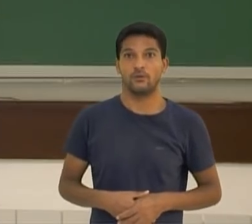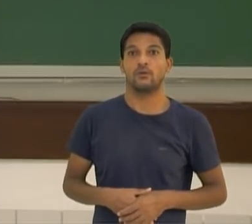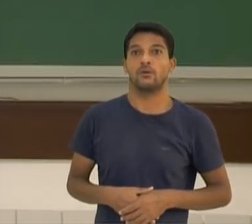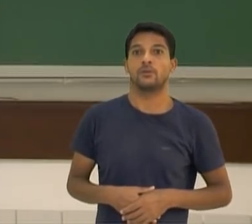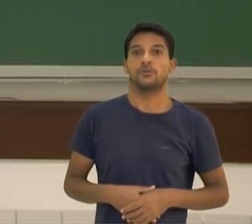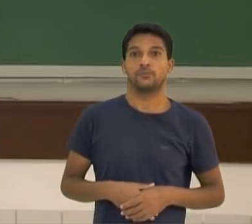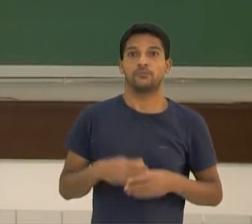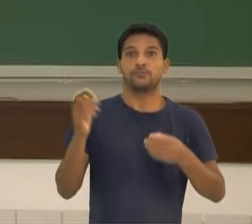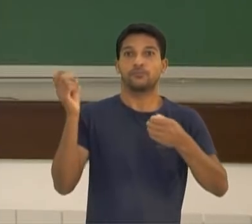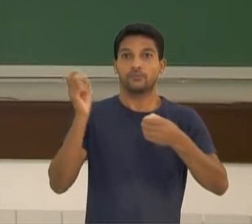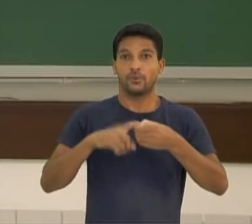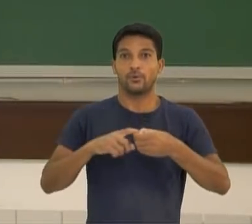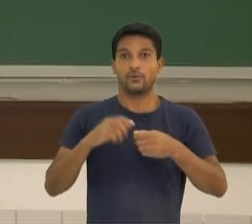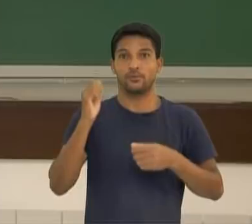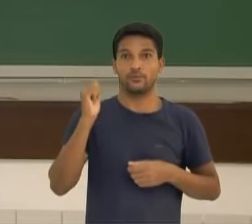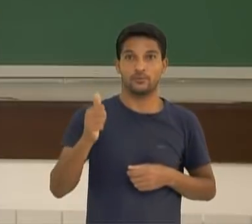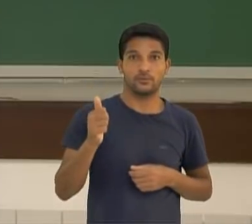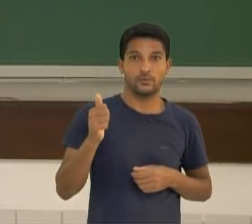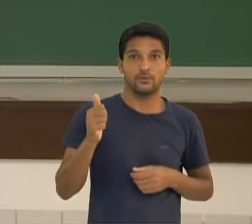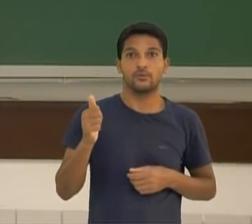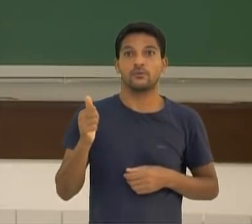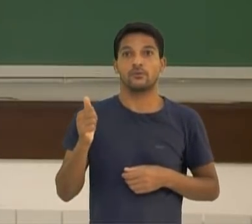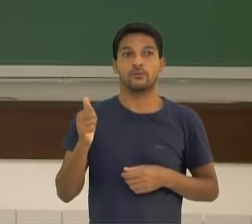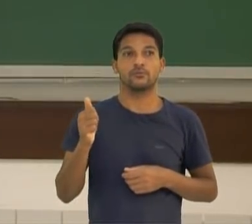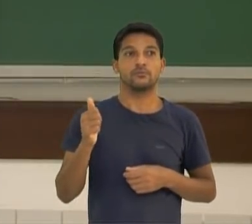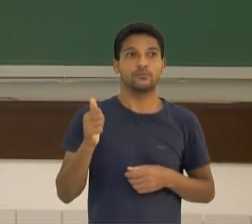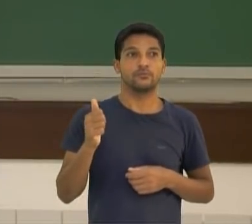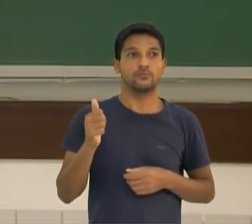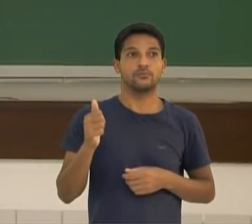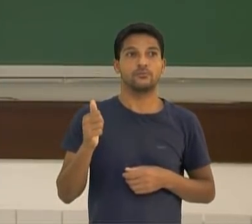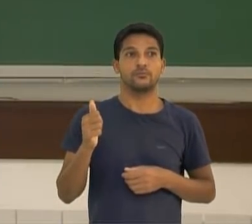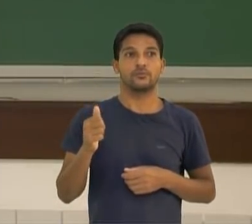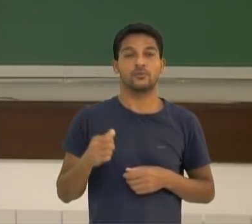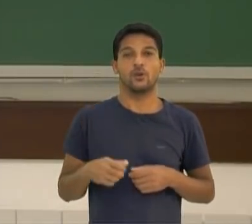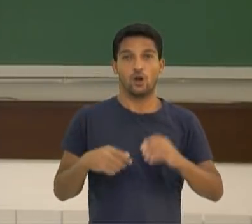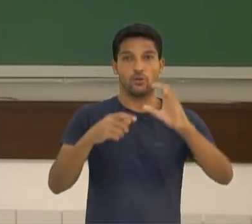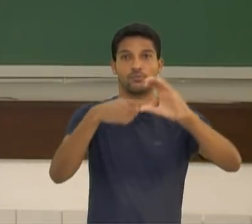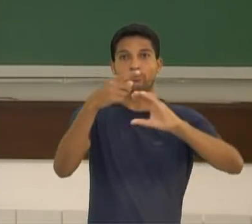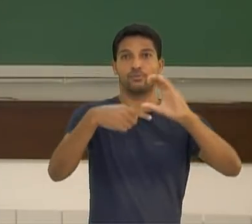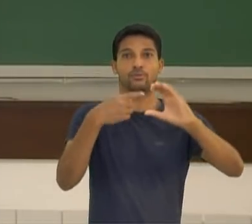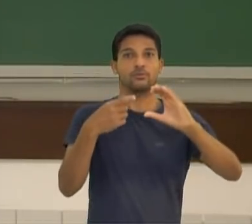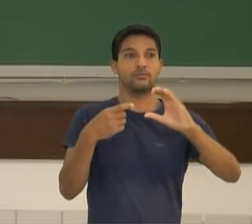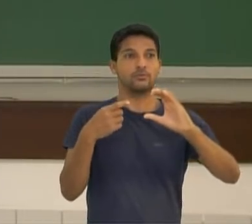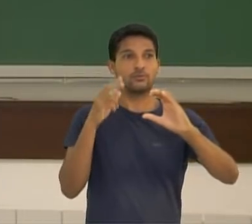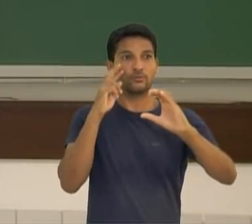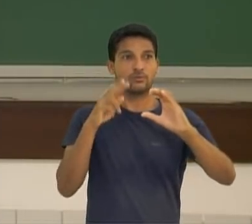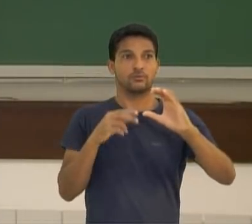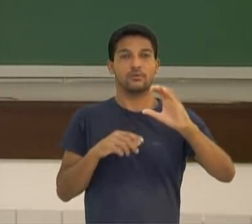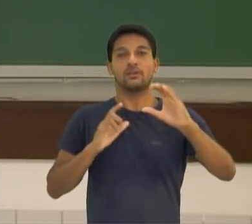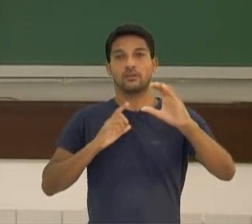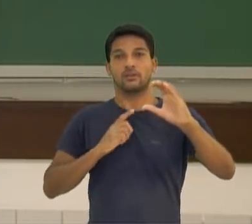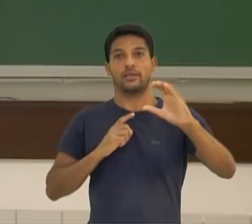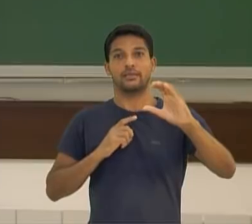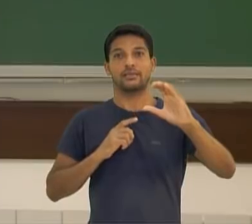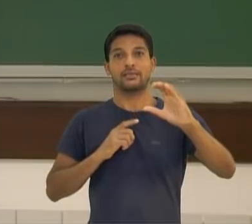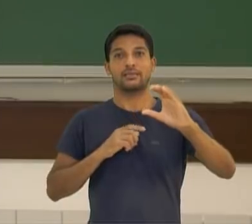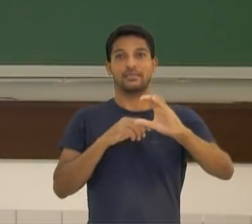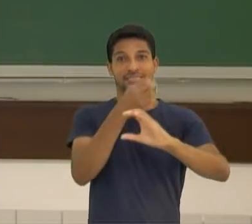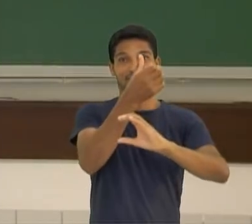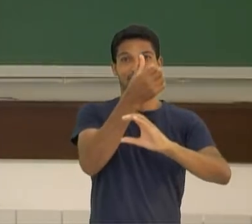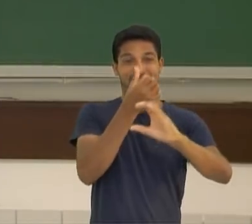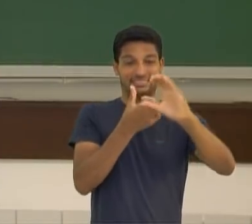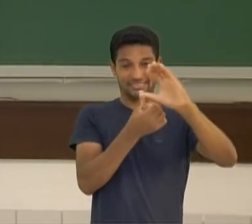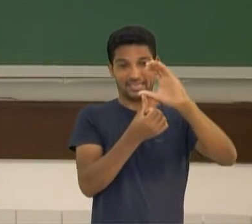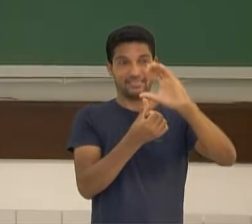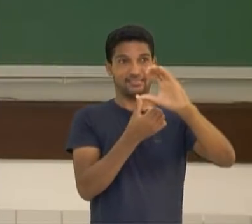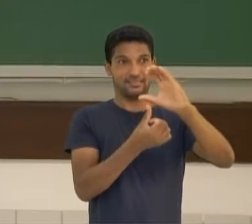Certo, galera, voltamos, pessoal. Olha lá então, para falar um pouquinho sobre o carbono. Carbono tem número atômico 6